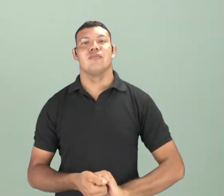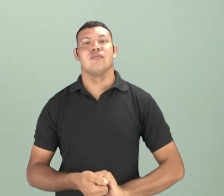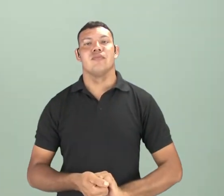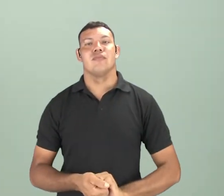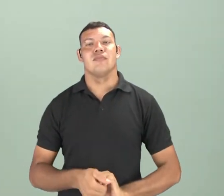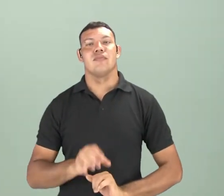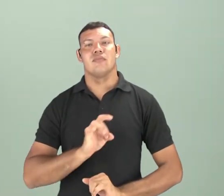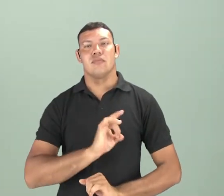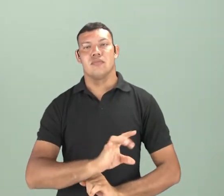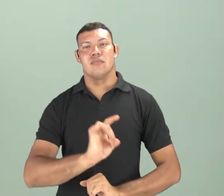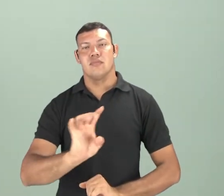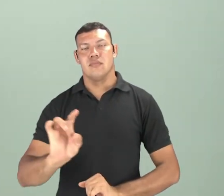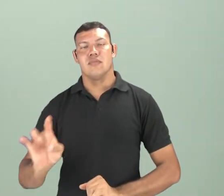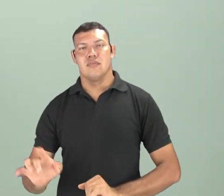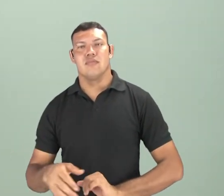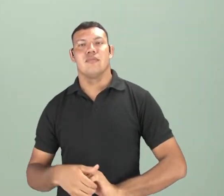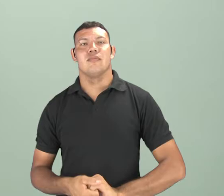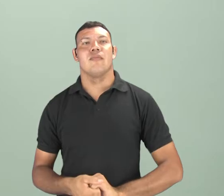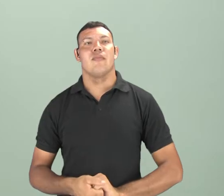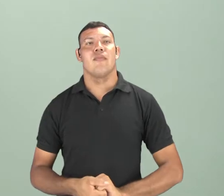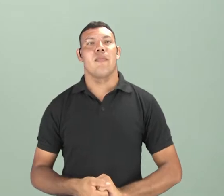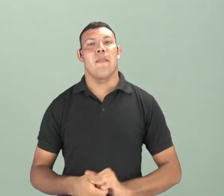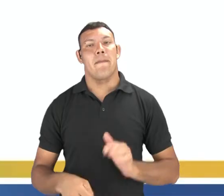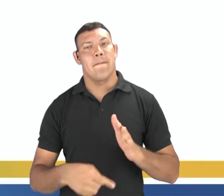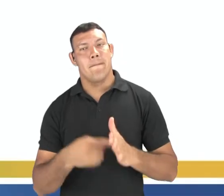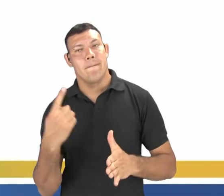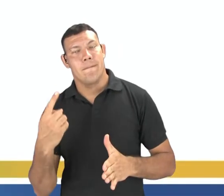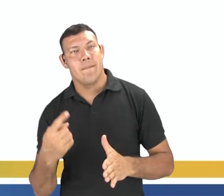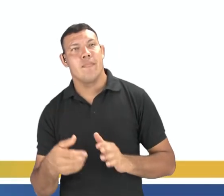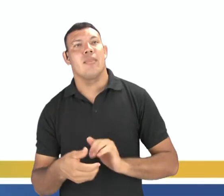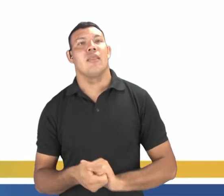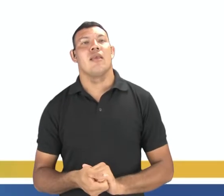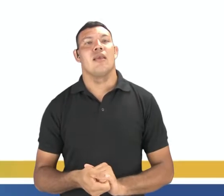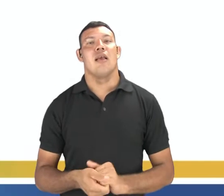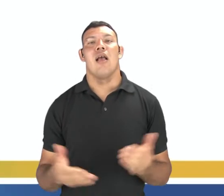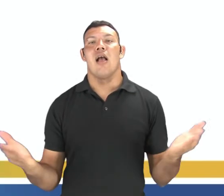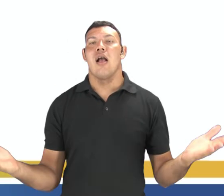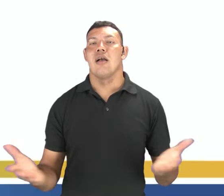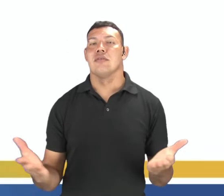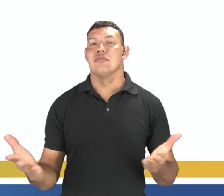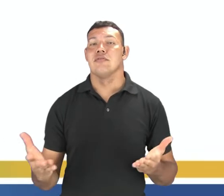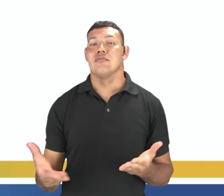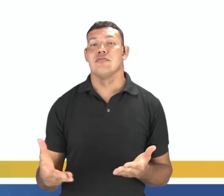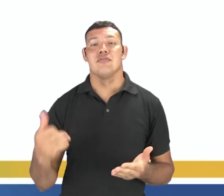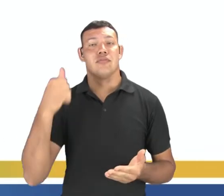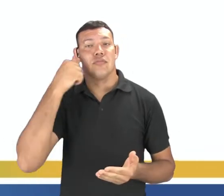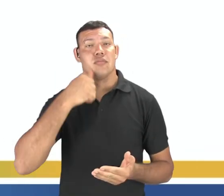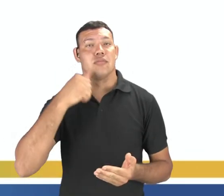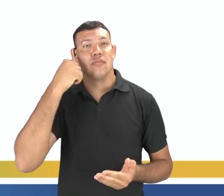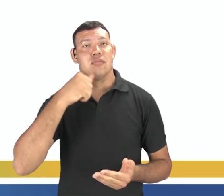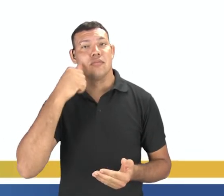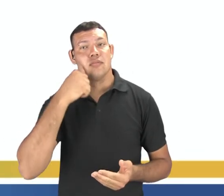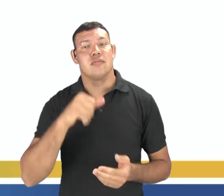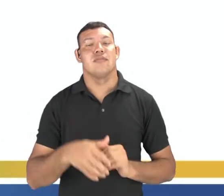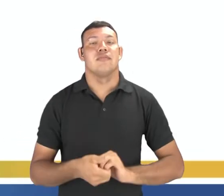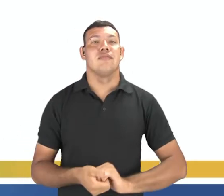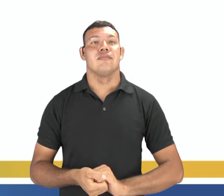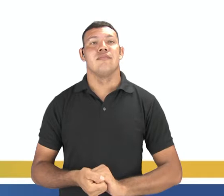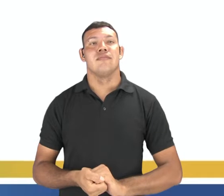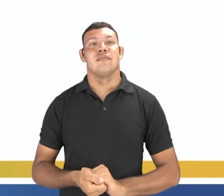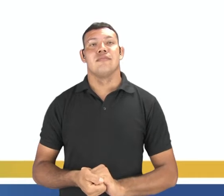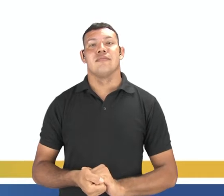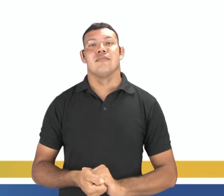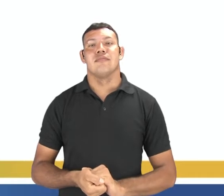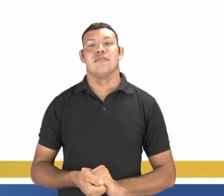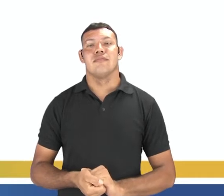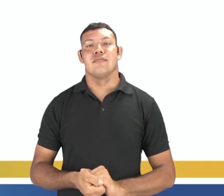Então, vamos falar também do sistema genital feminino, que faz parte, né, de todas essas funções. Então, o